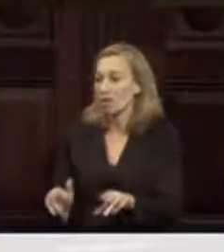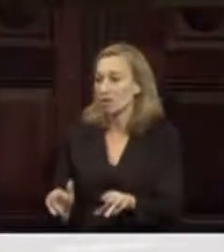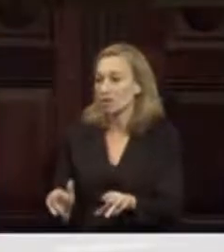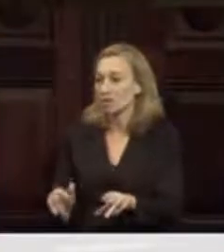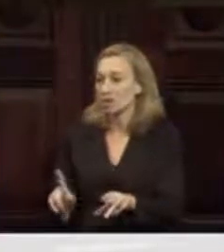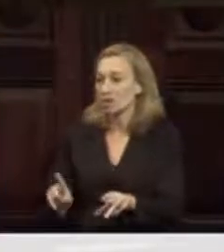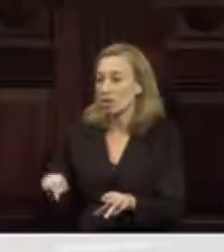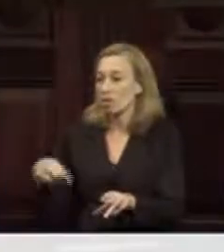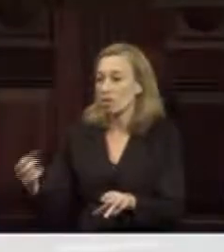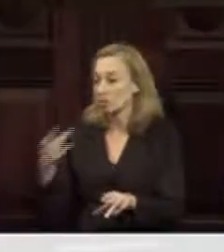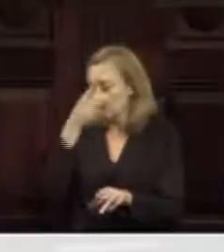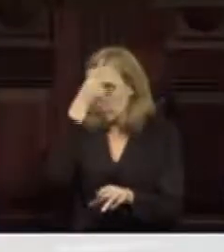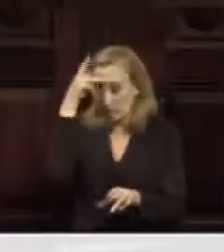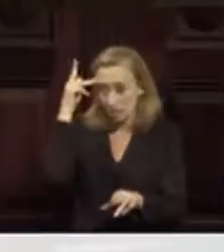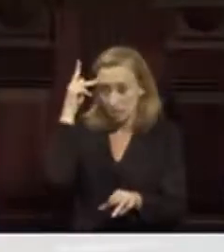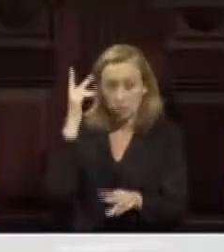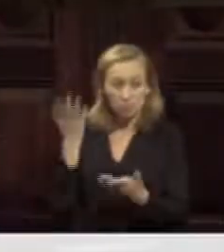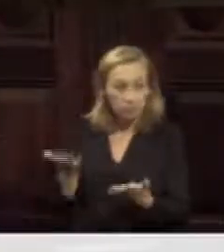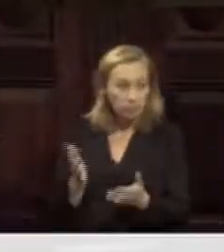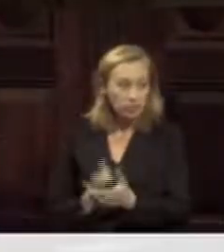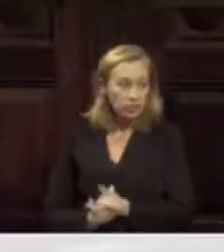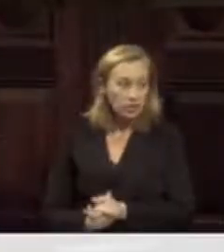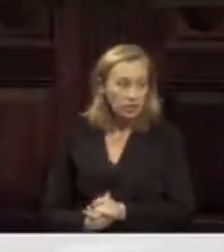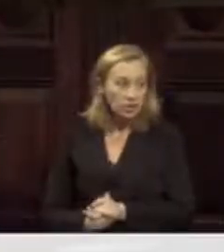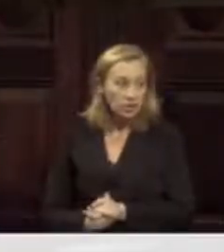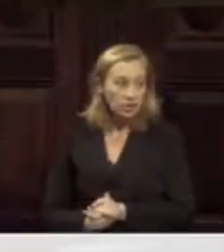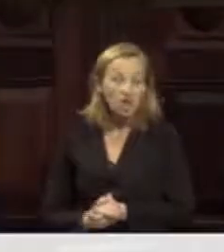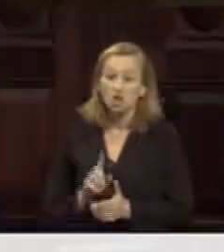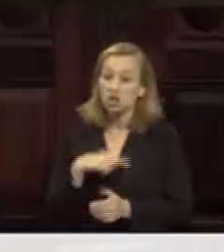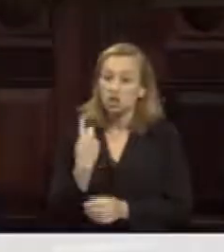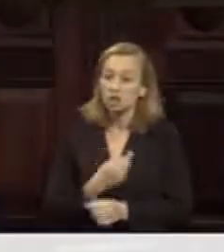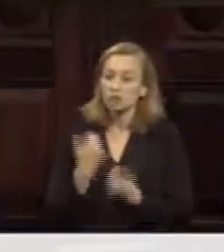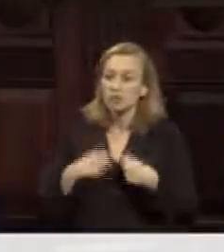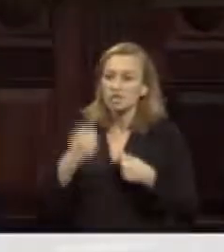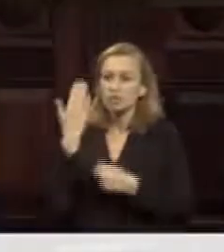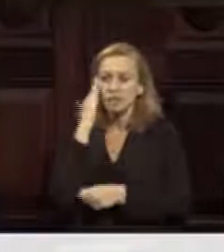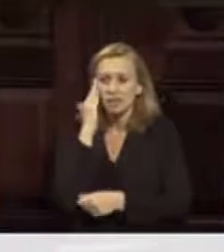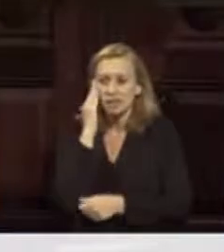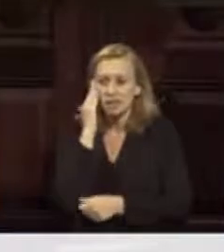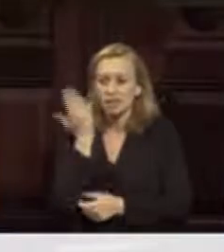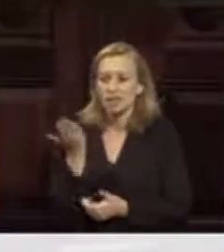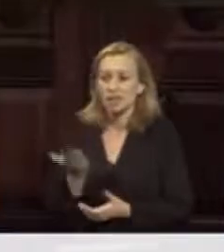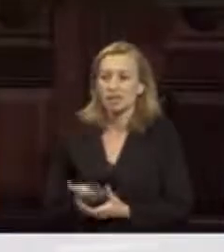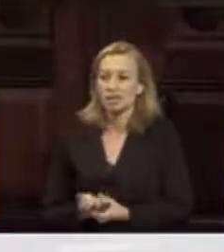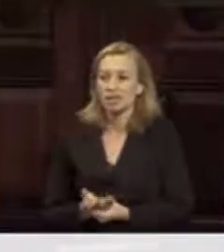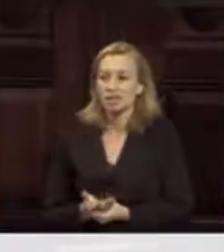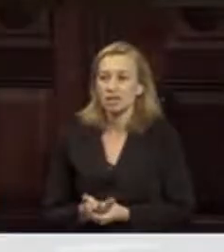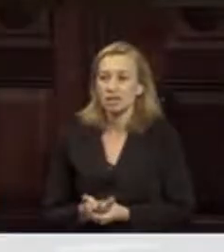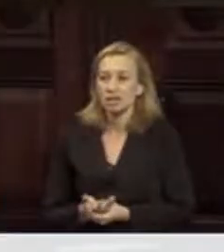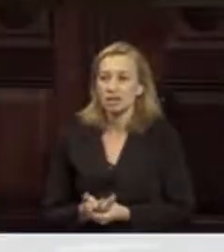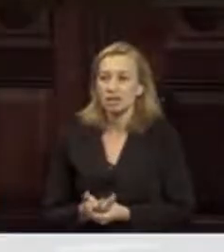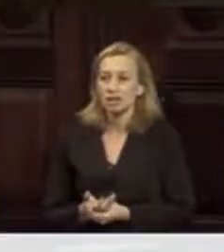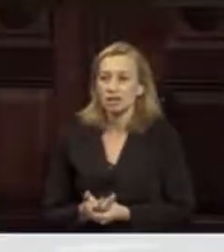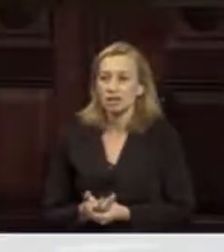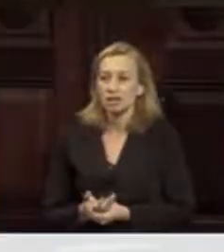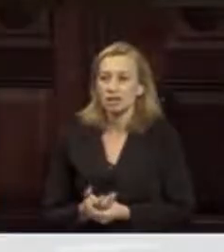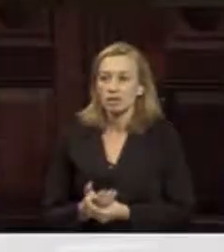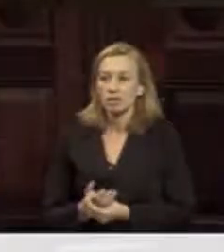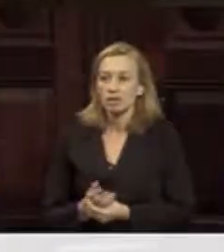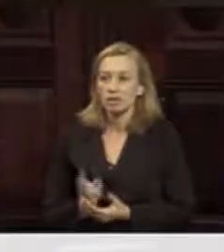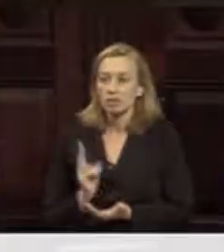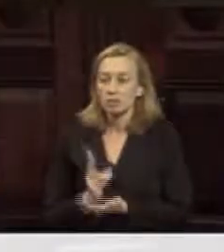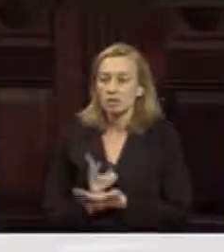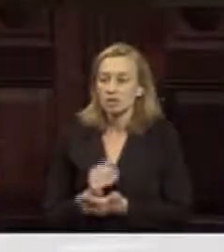dessas cadeiras. Então, nós temos que entender que, ainda que todos sejamos